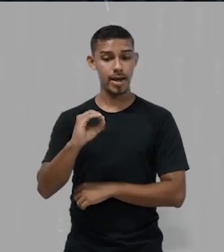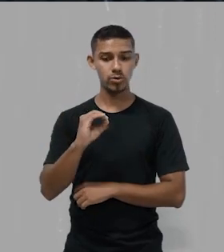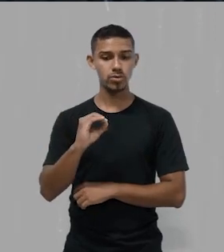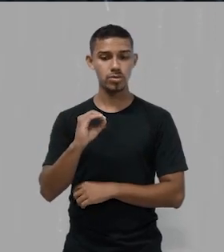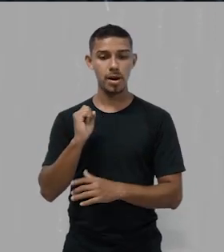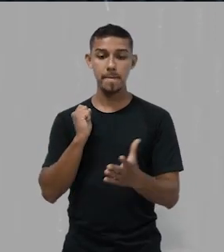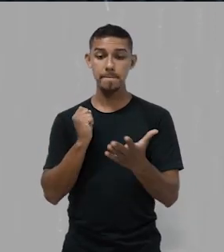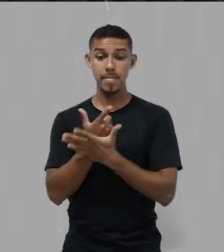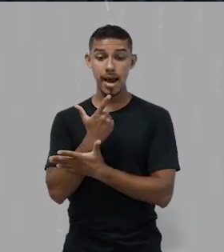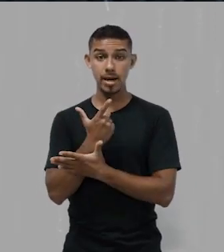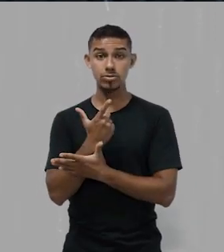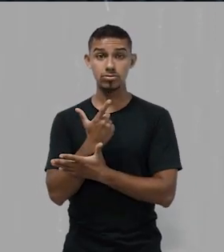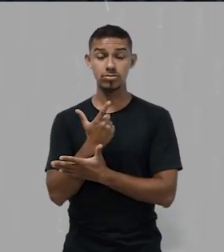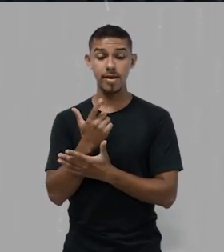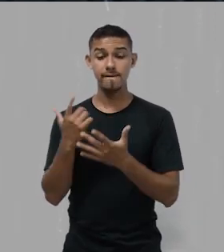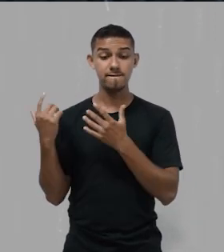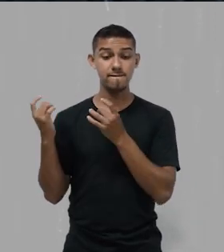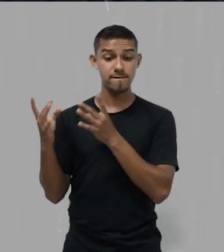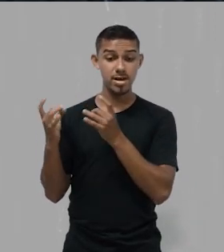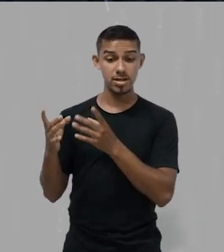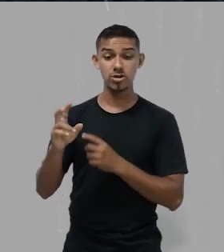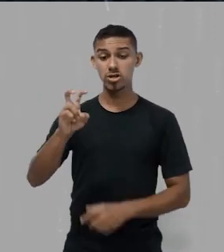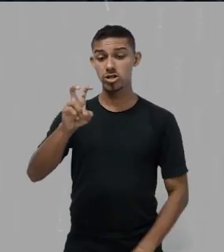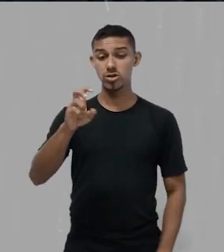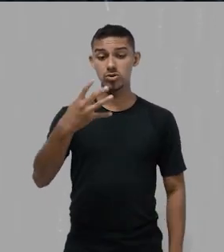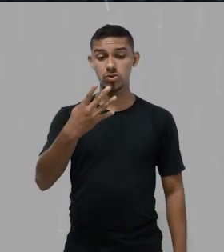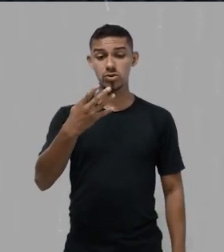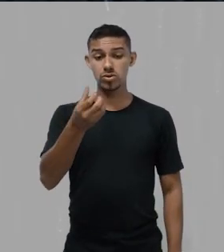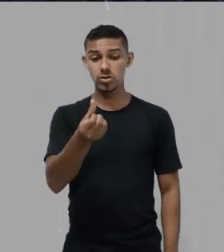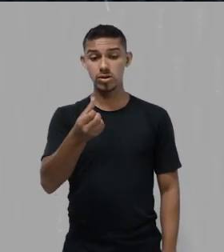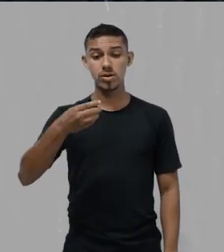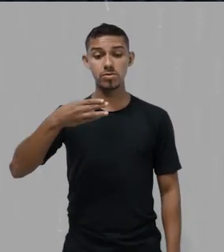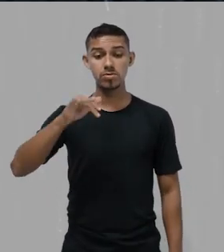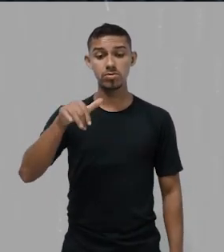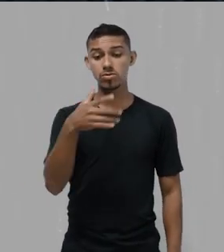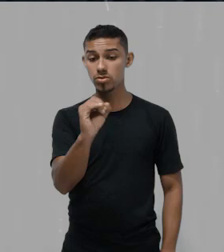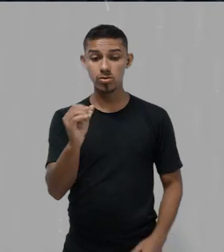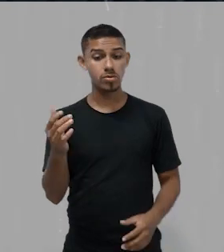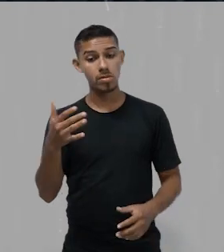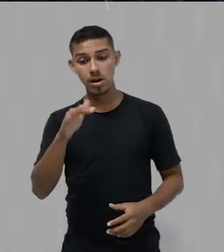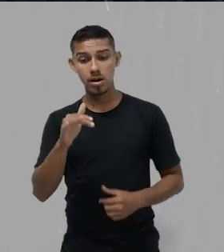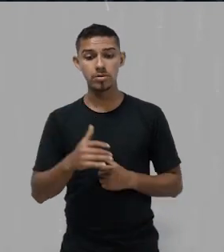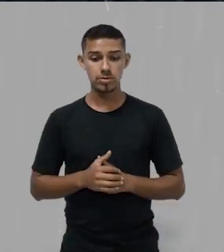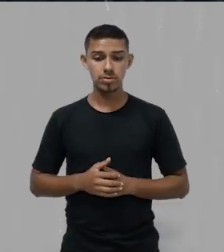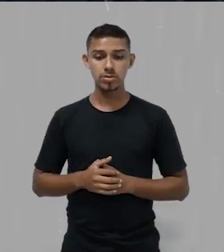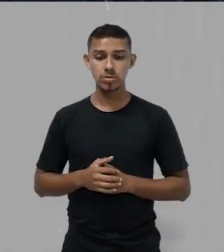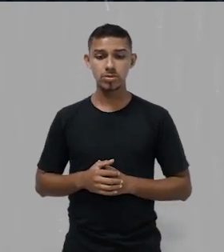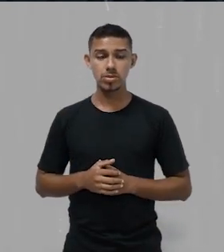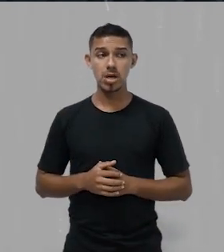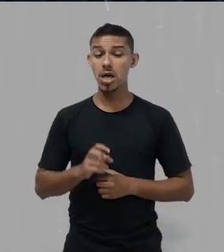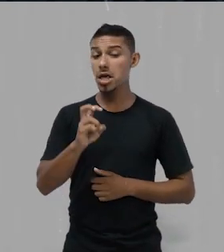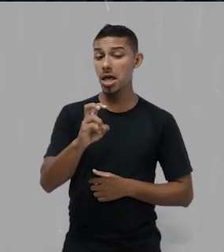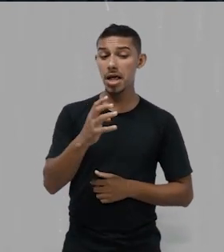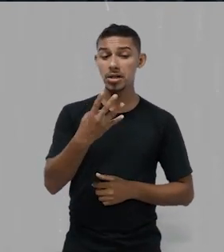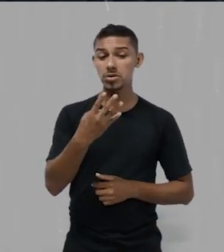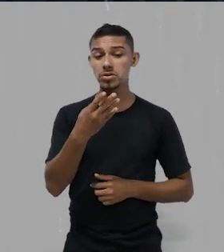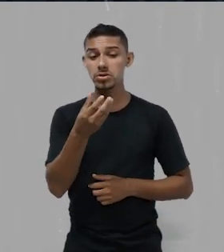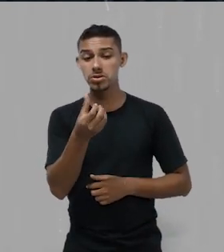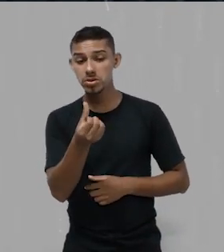bagatela de 103 milhões de dólares, né? Que corresponde mais ou menos a uns, agora, né? A uns 500 milhões de